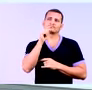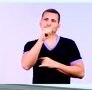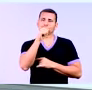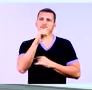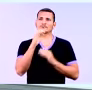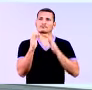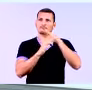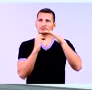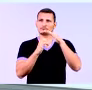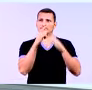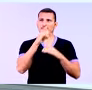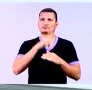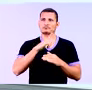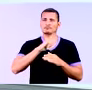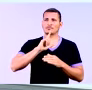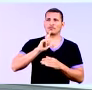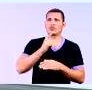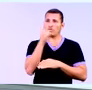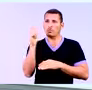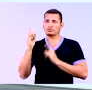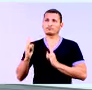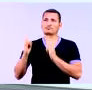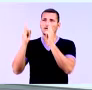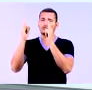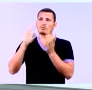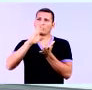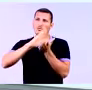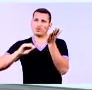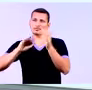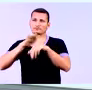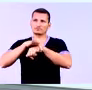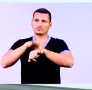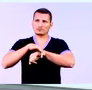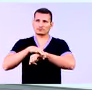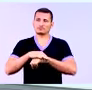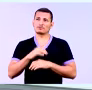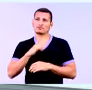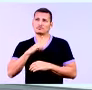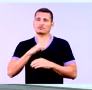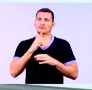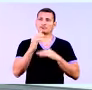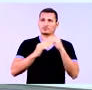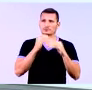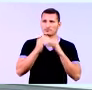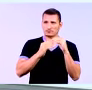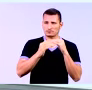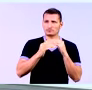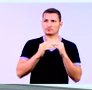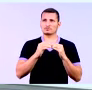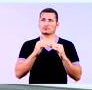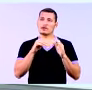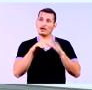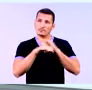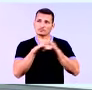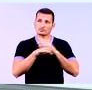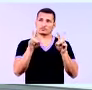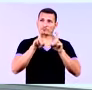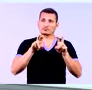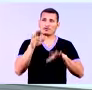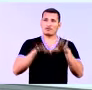uma cópia de segurança em outro prédio. Veja, pessoal, nós temos um banco de dados consistente, armazenado num computador, mas esse